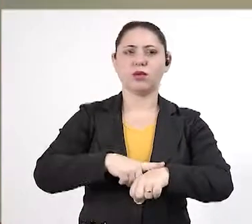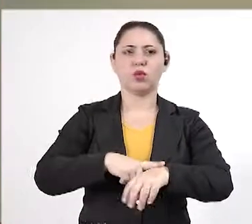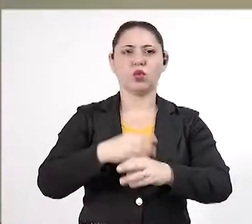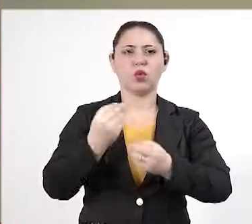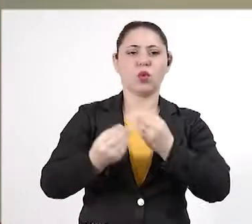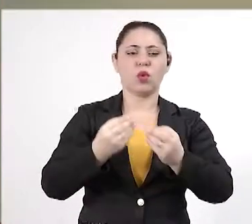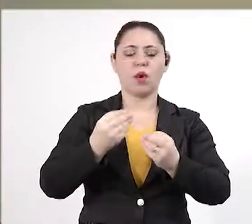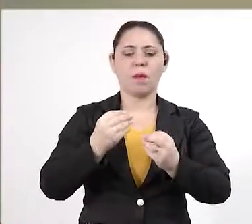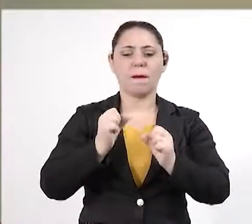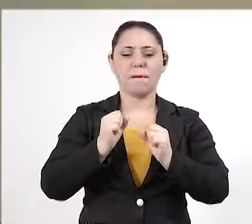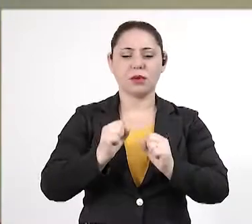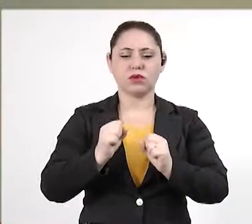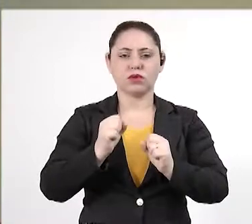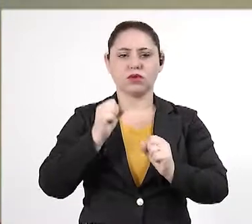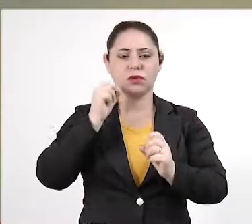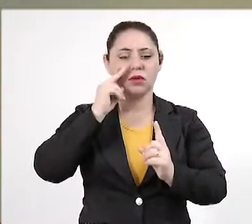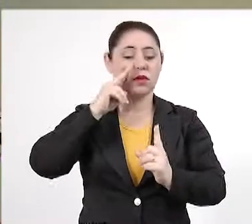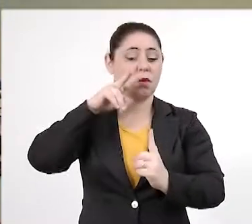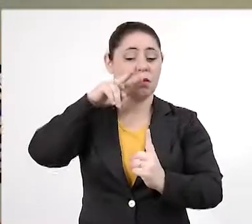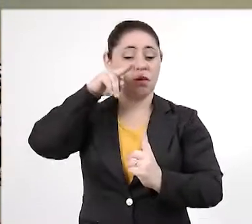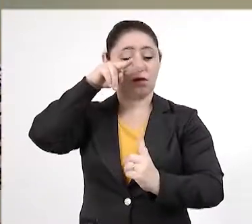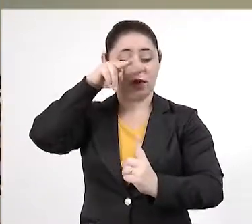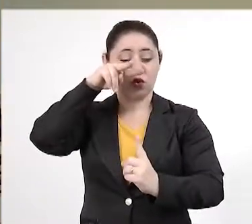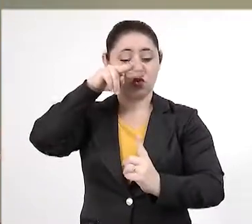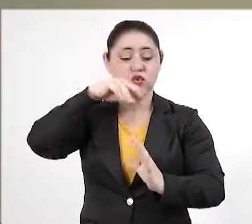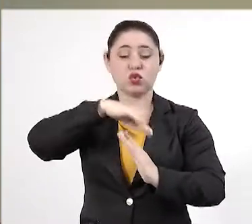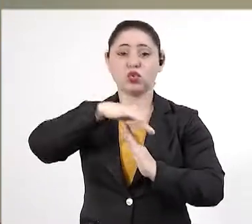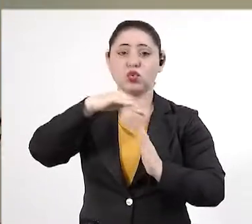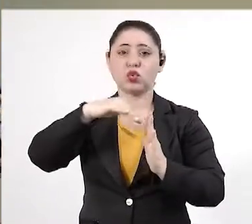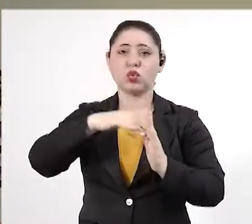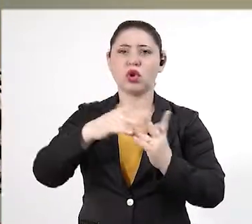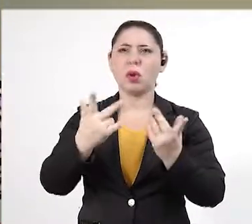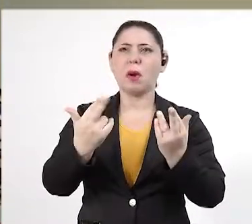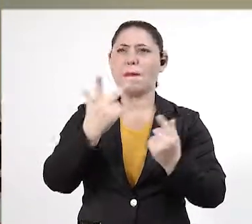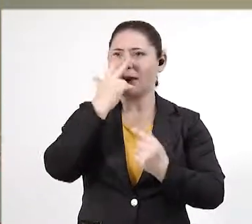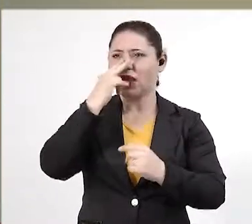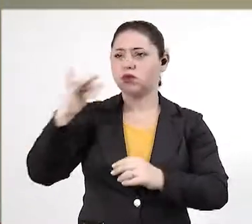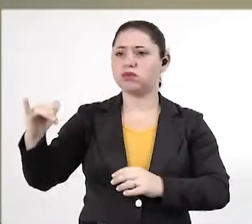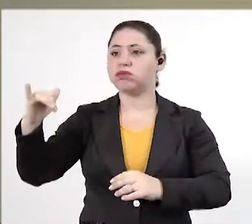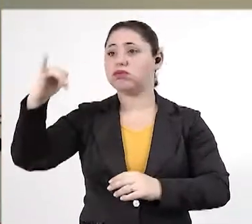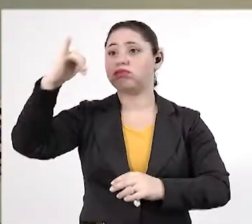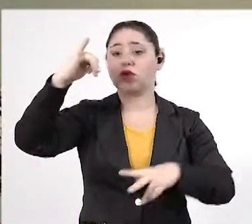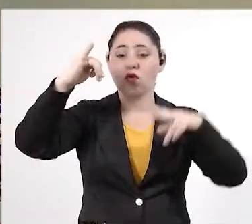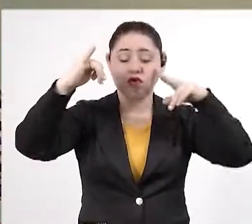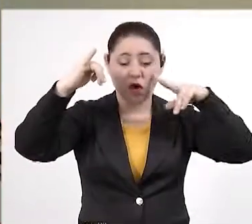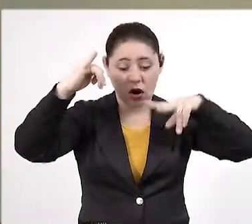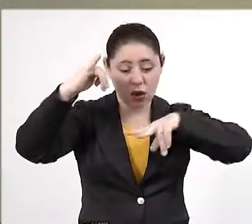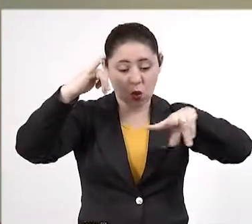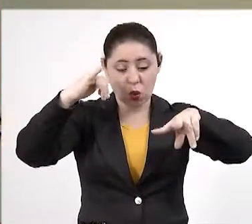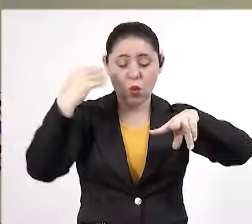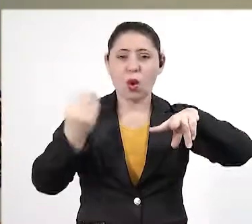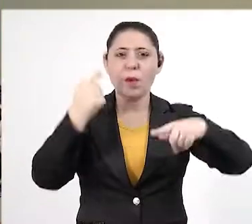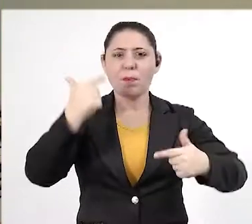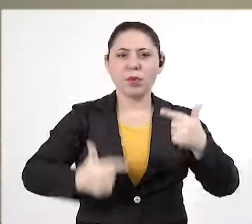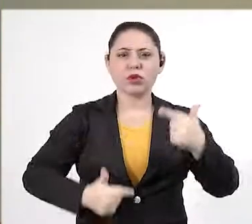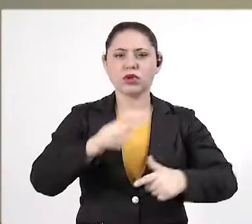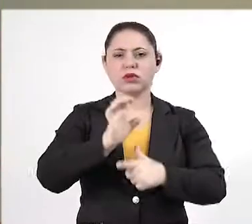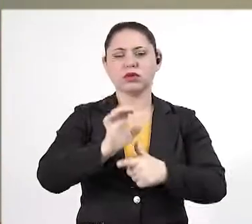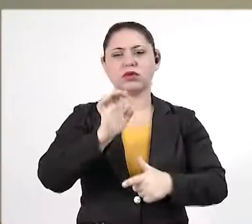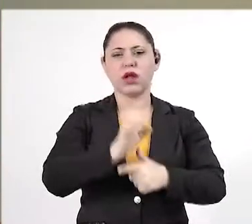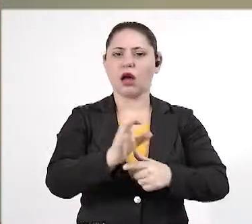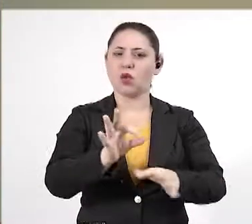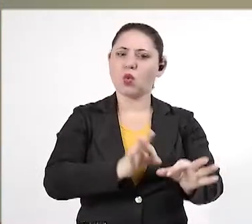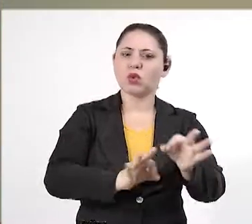posição de olhar por cima e ter uma visão de avião, né? De como que está a política do